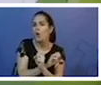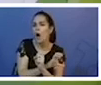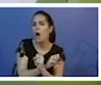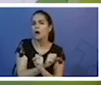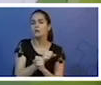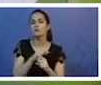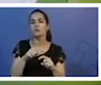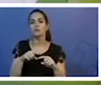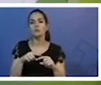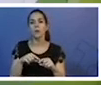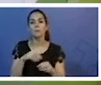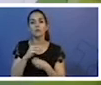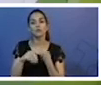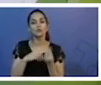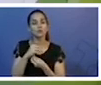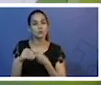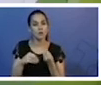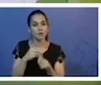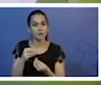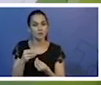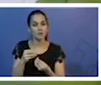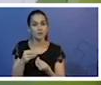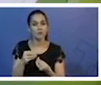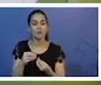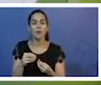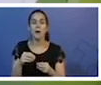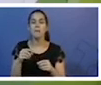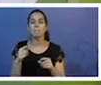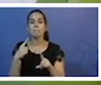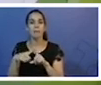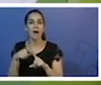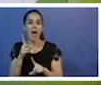sódio forma o cloreto de potássio mais água.